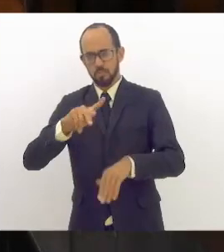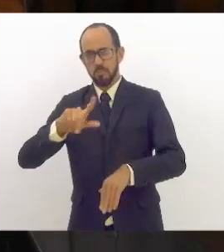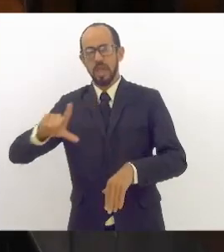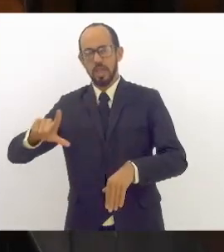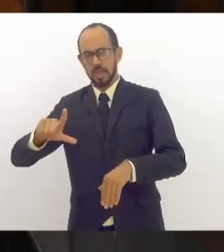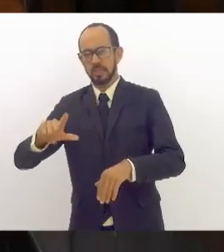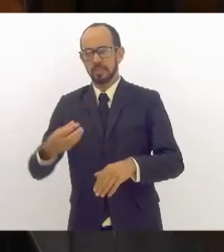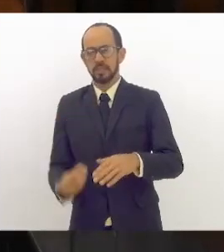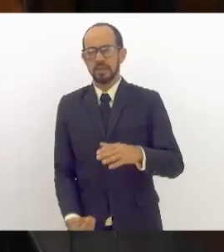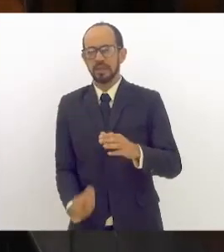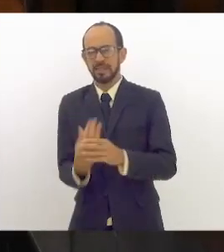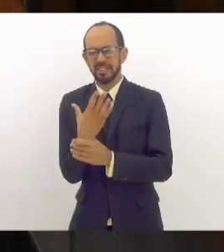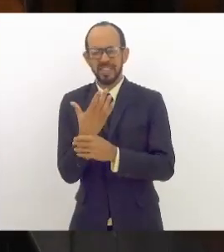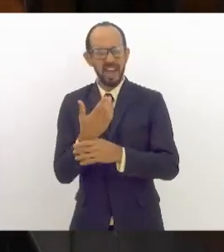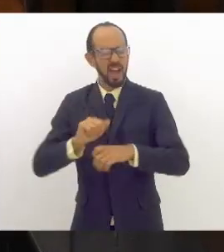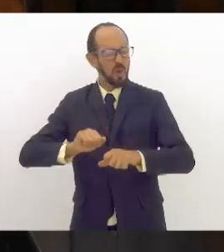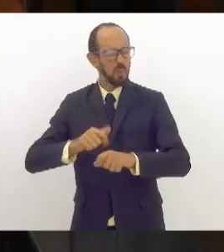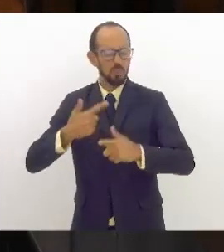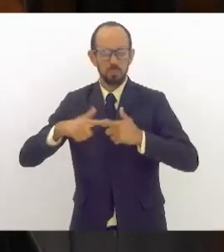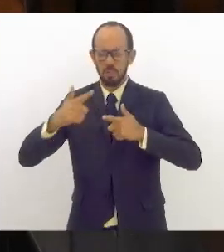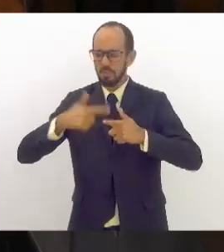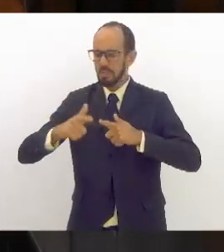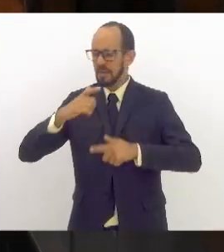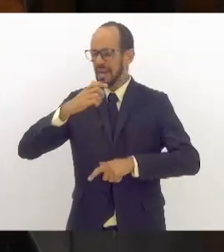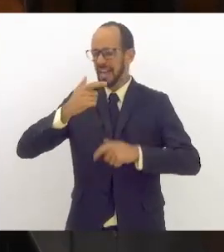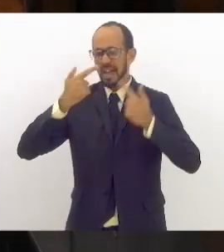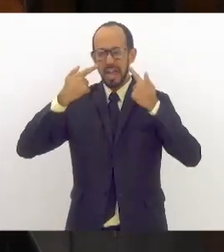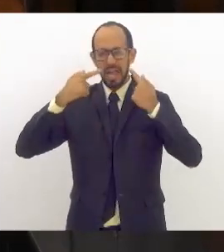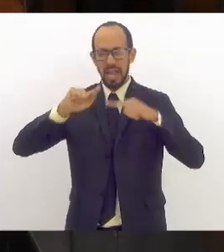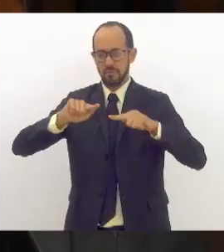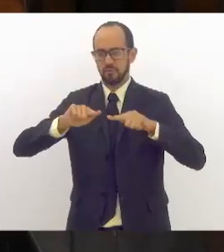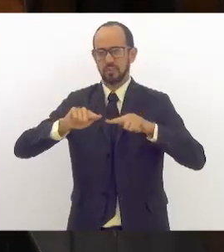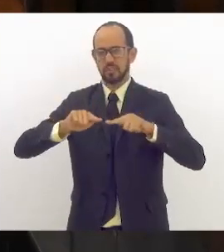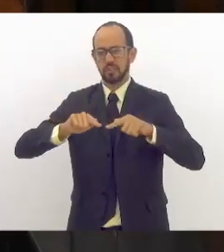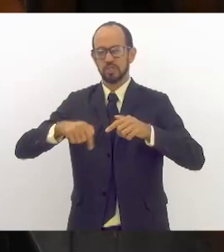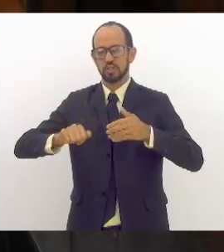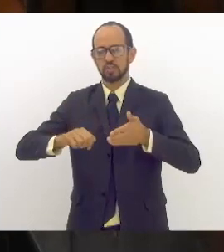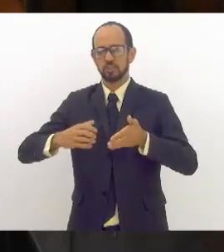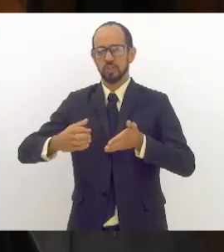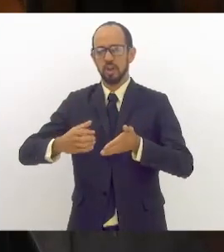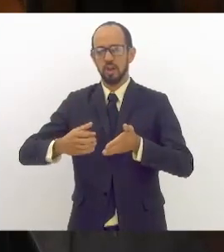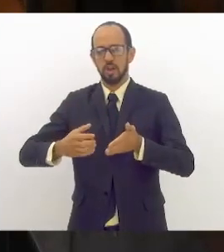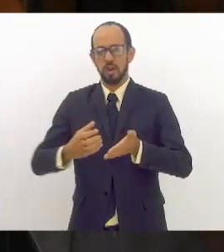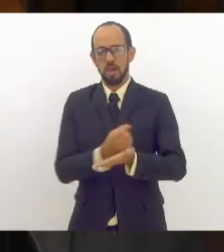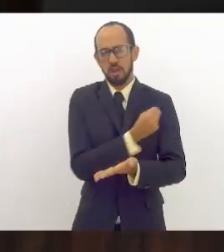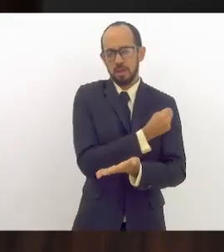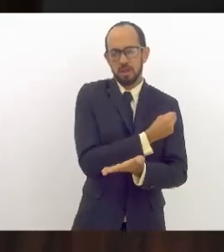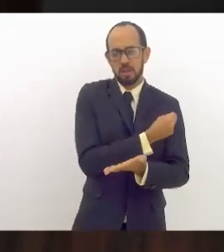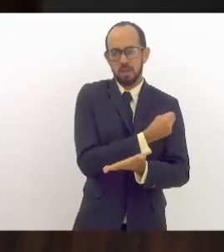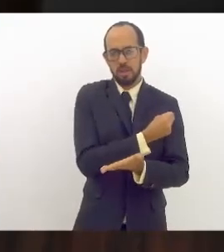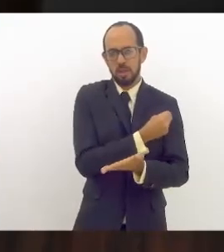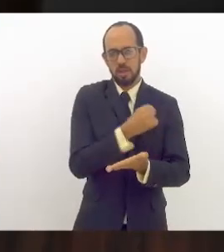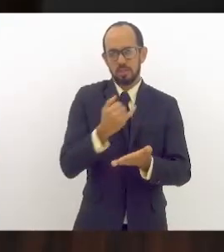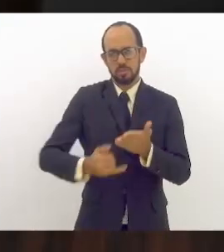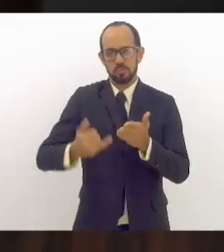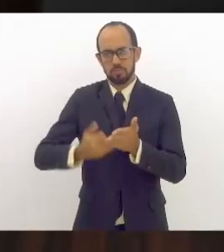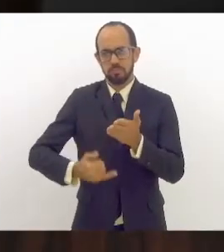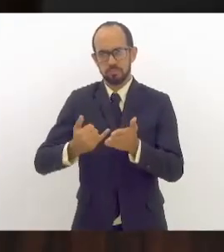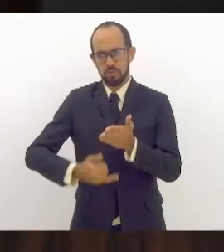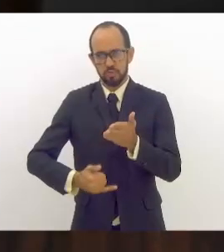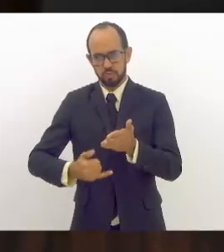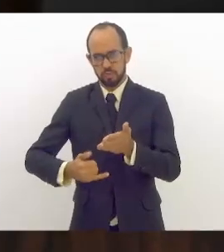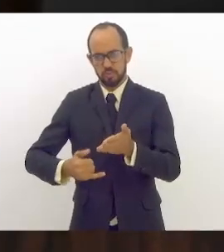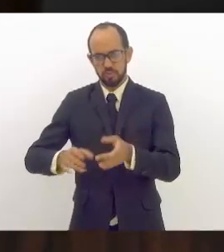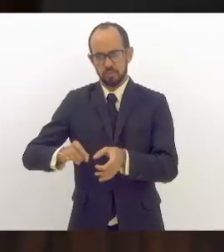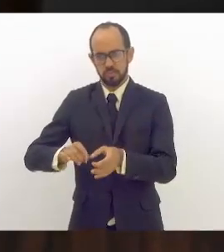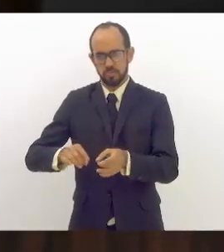escândalos de sonegação da história desse estado talvez ela nem lembre mas é sobre as